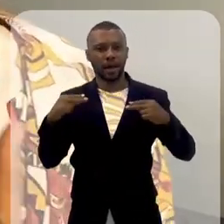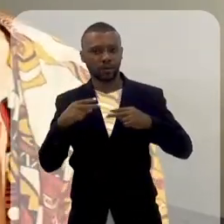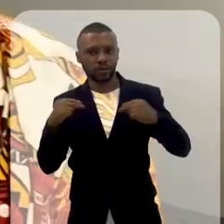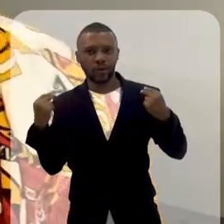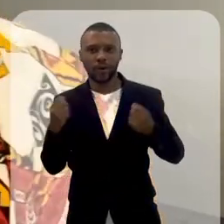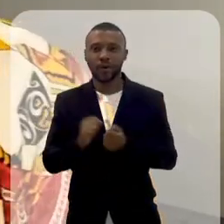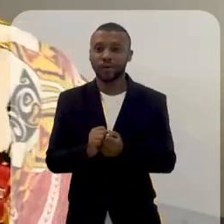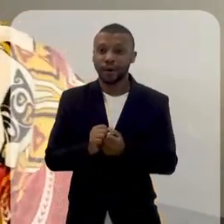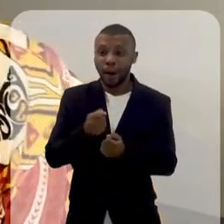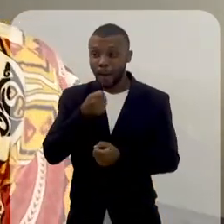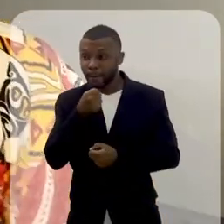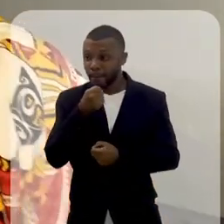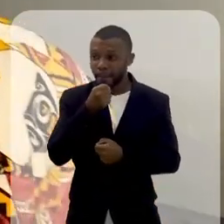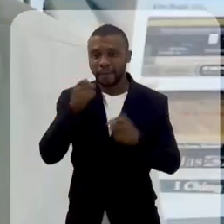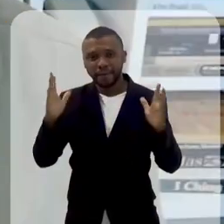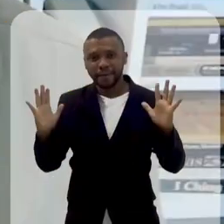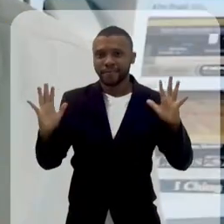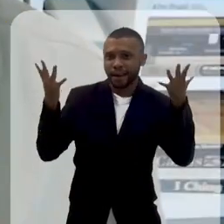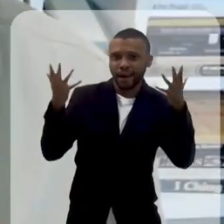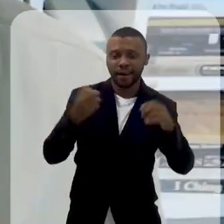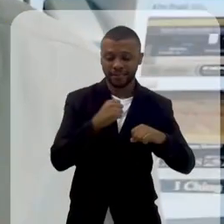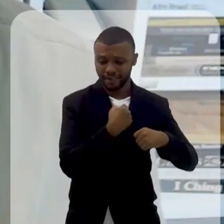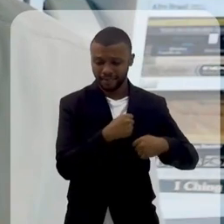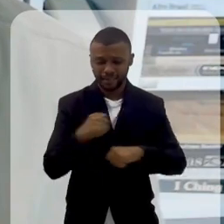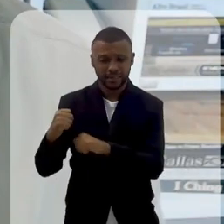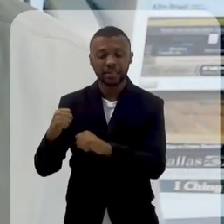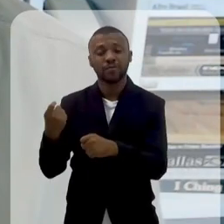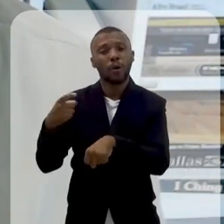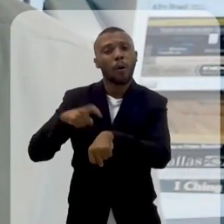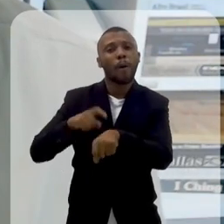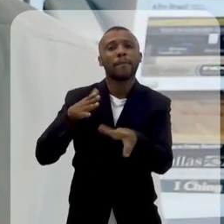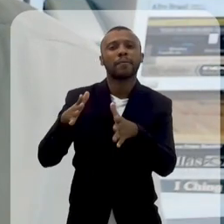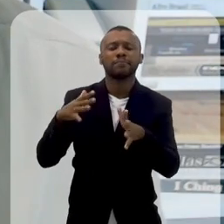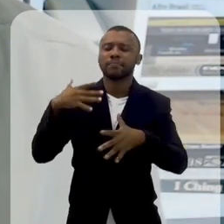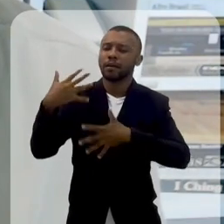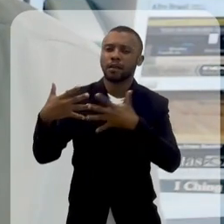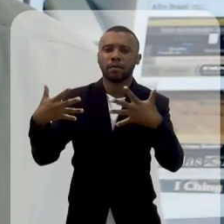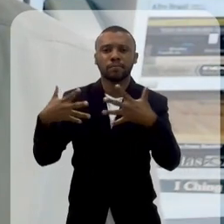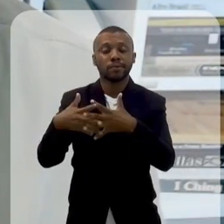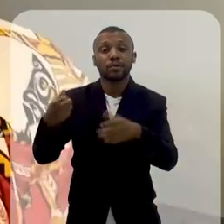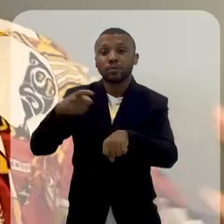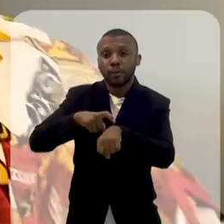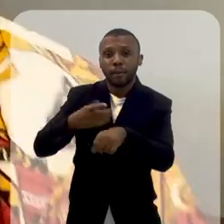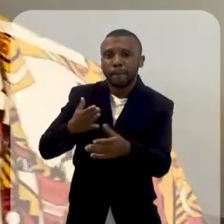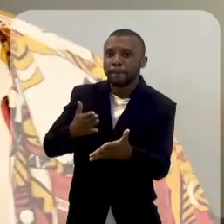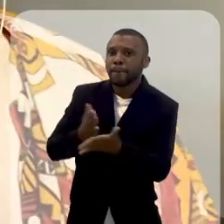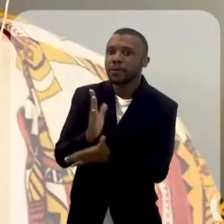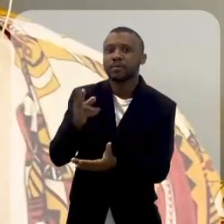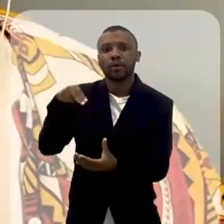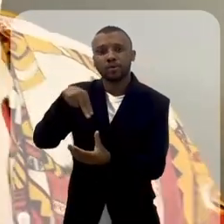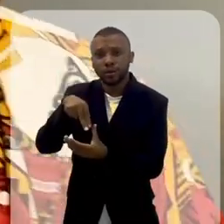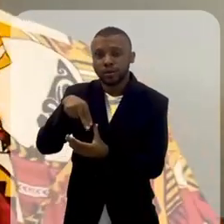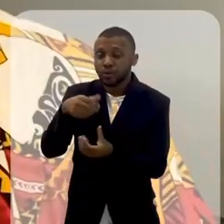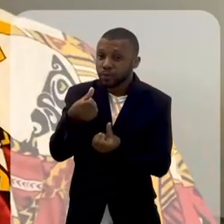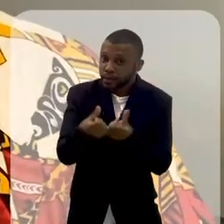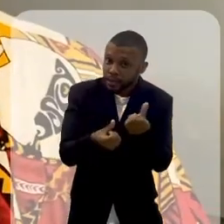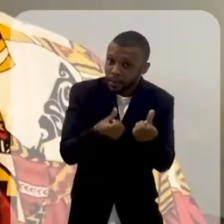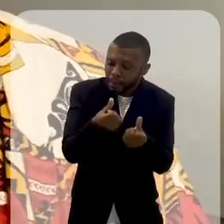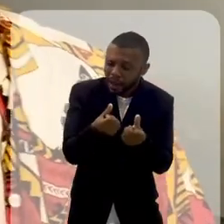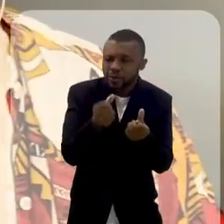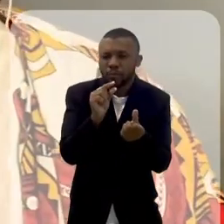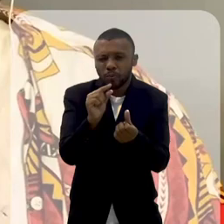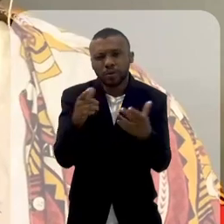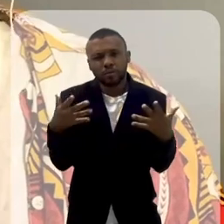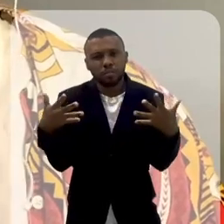já fiz garçom, já fiz faxina. É, foi uma época bem conturbada. E aí, quando eu passo na Unirio